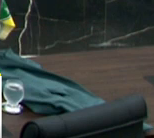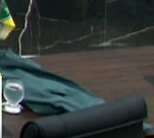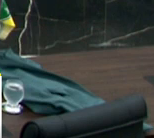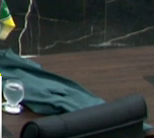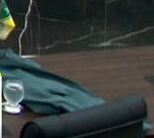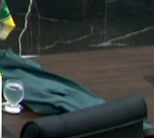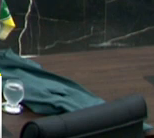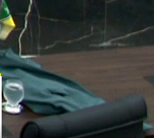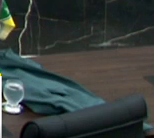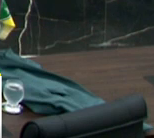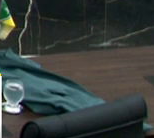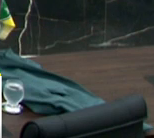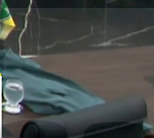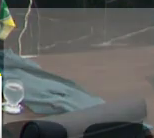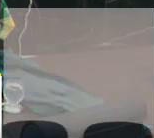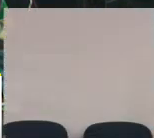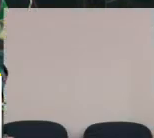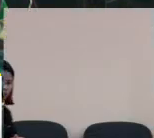Alô, alô.